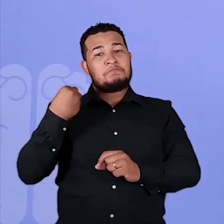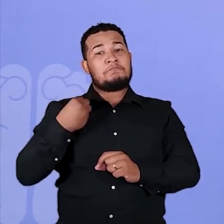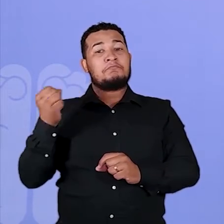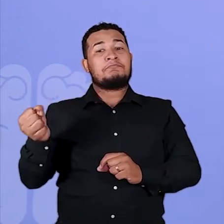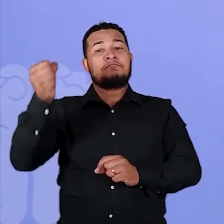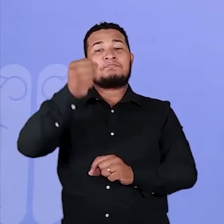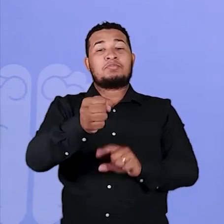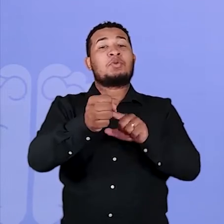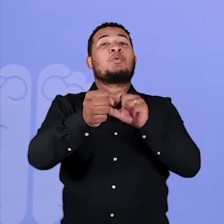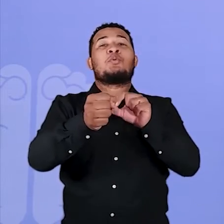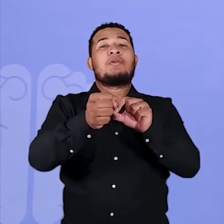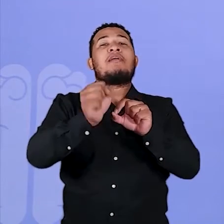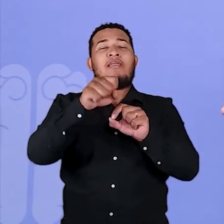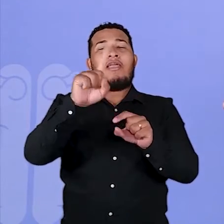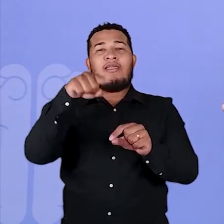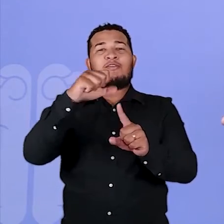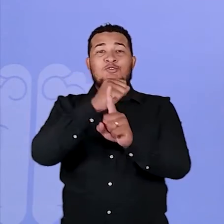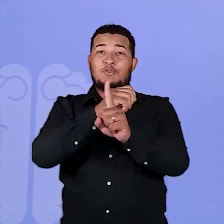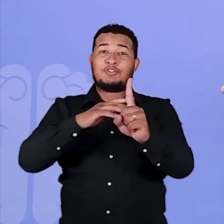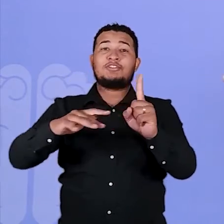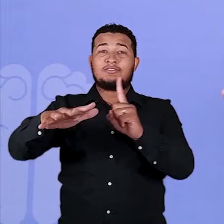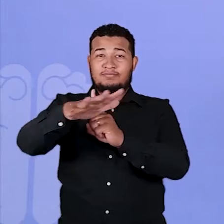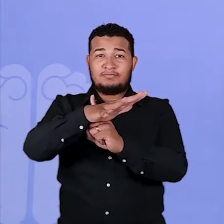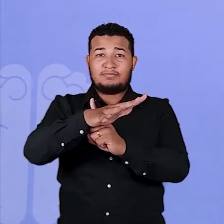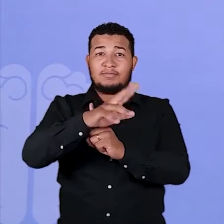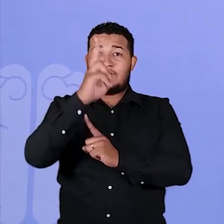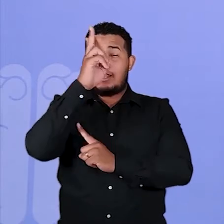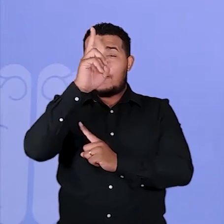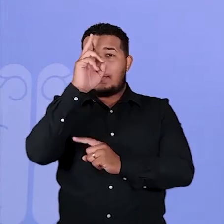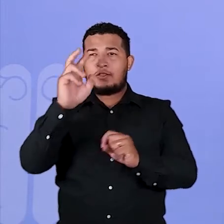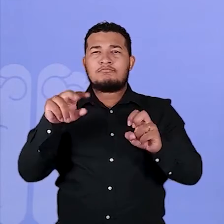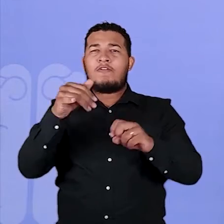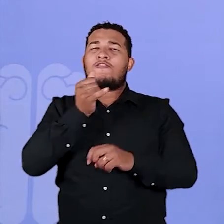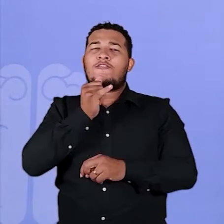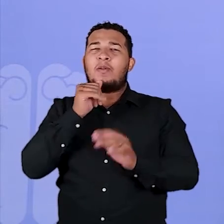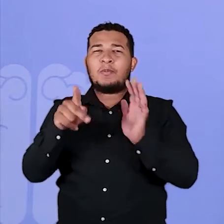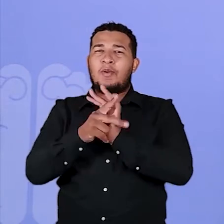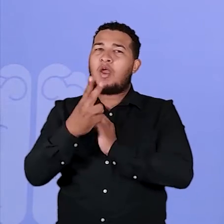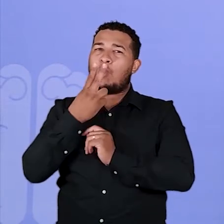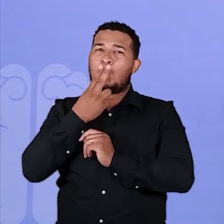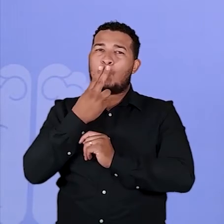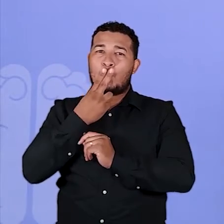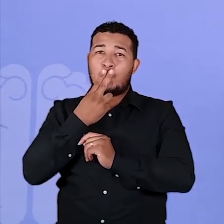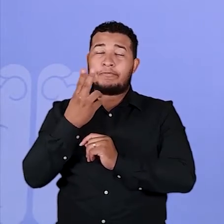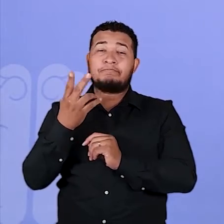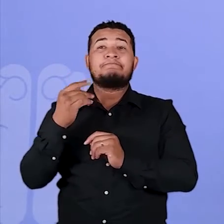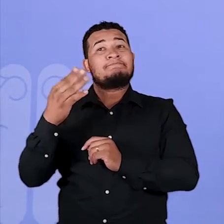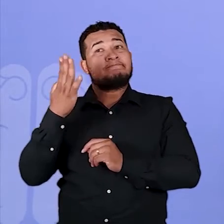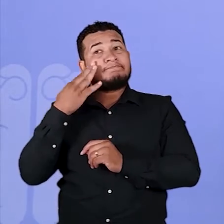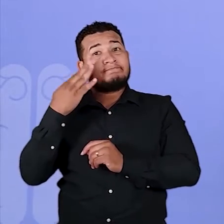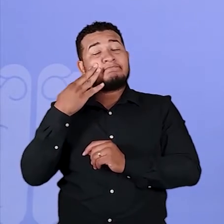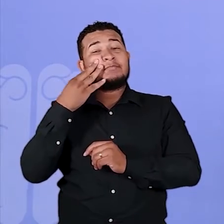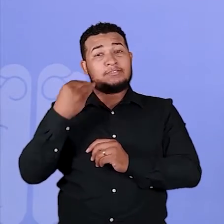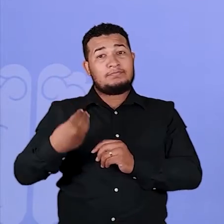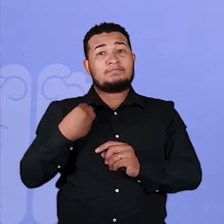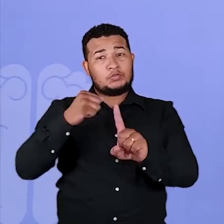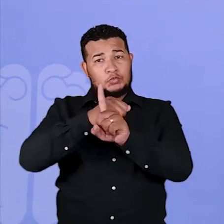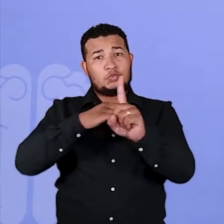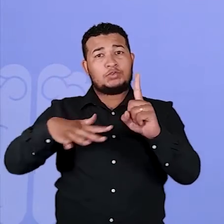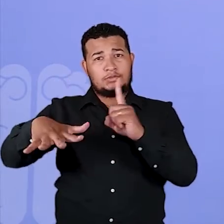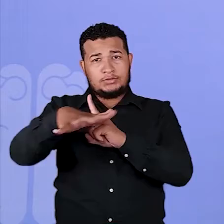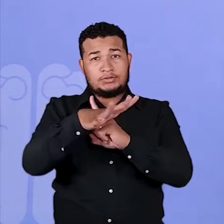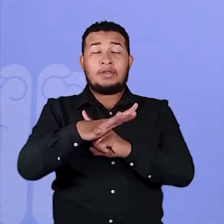de uma sociedade. Voltando a esse exemplo do tabagismo, é evidente que nós fazemos parte